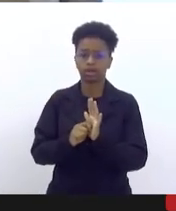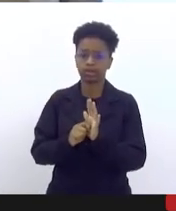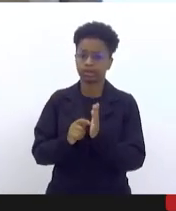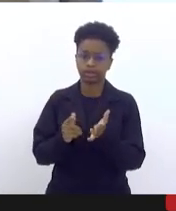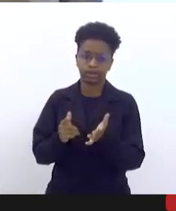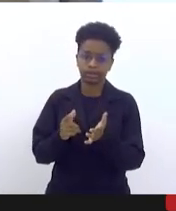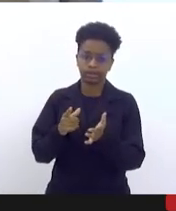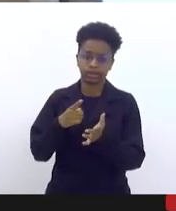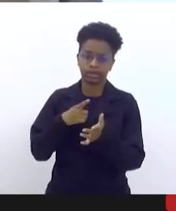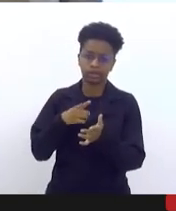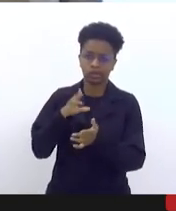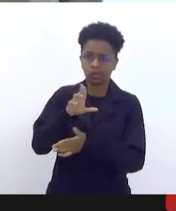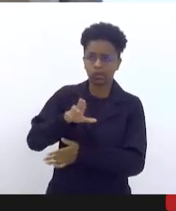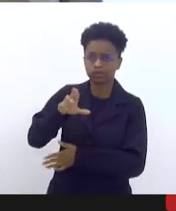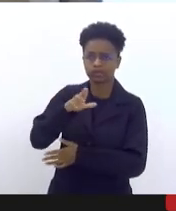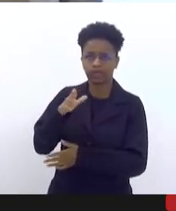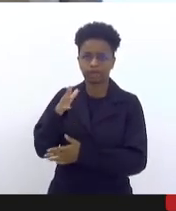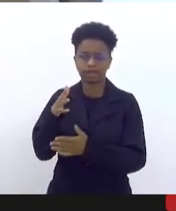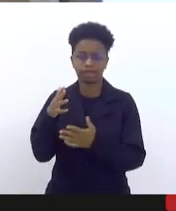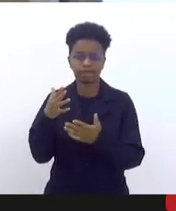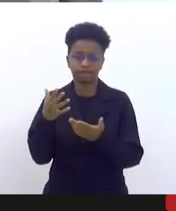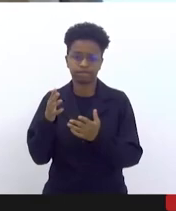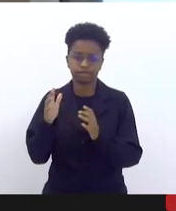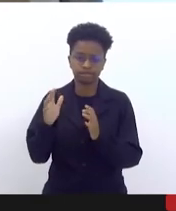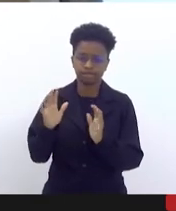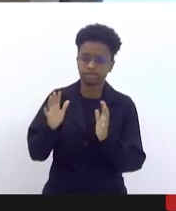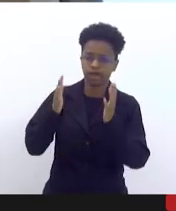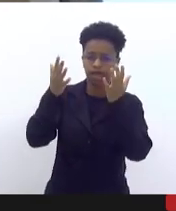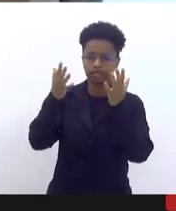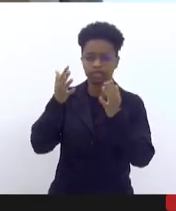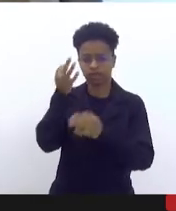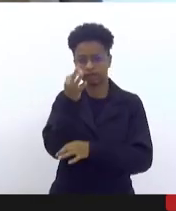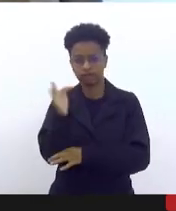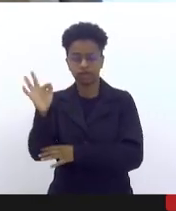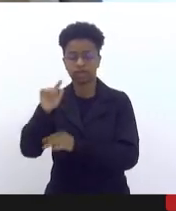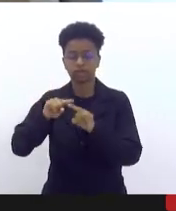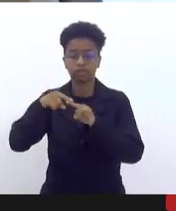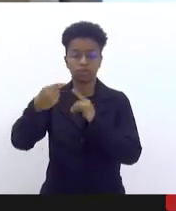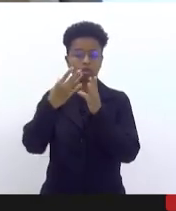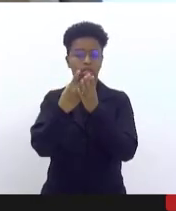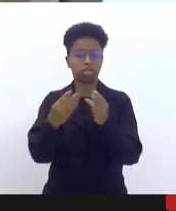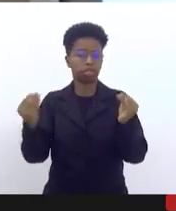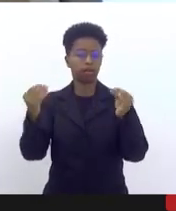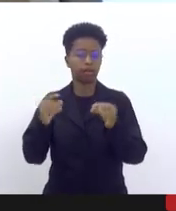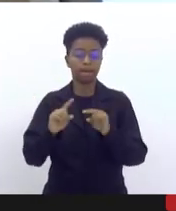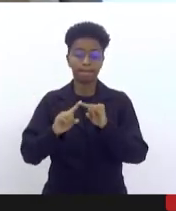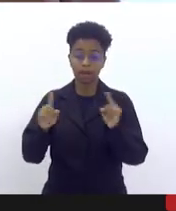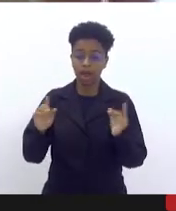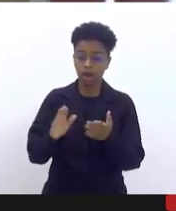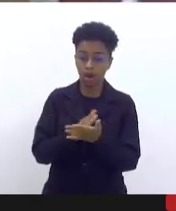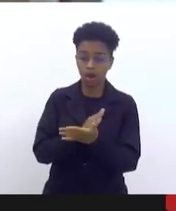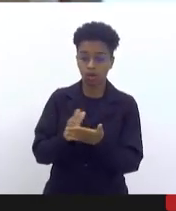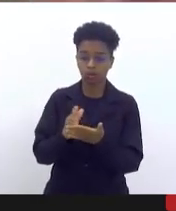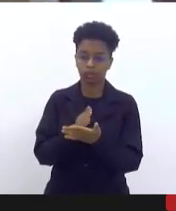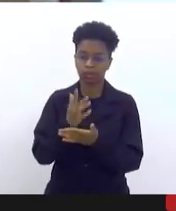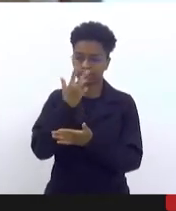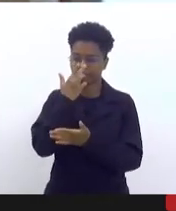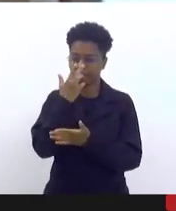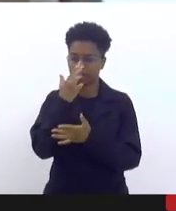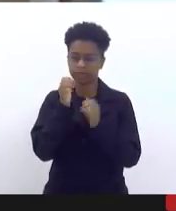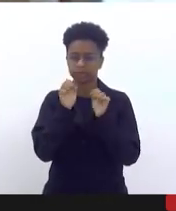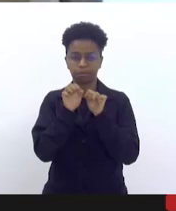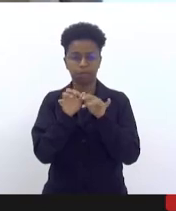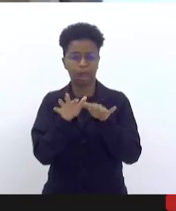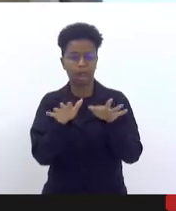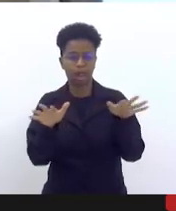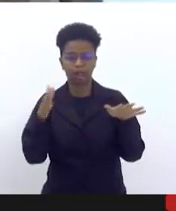numas férias de uma universidade da França e depois ela sumia mas algumas ganhavam Eu Gosto Popular e